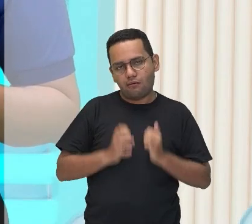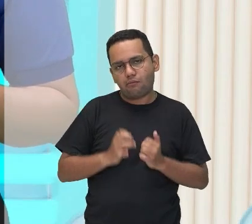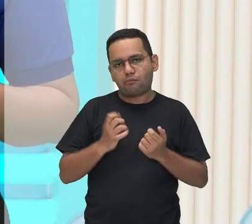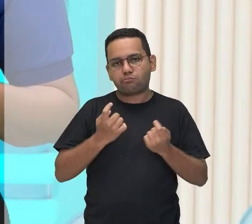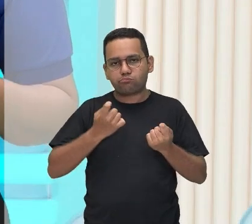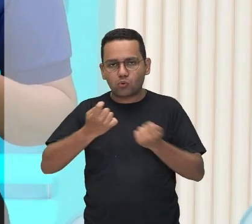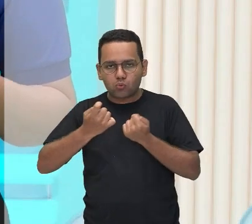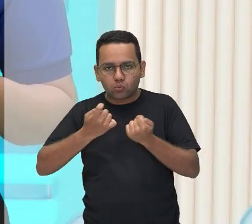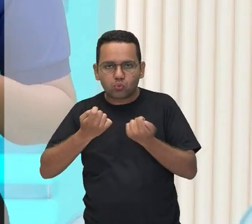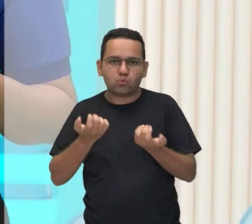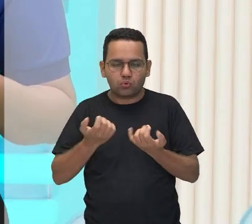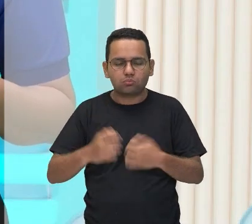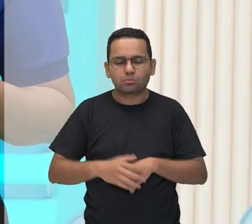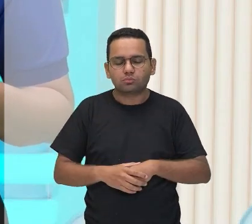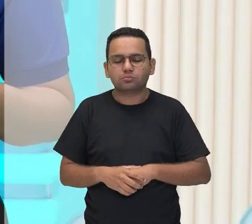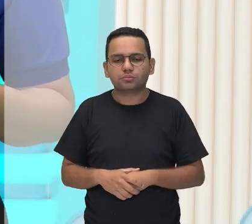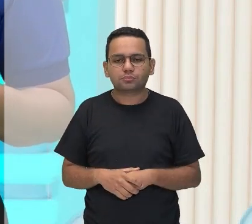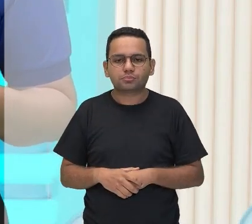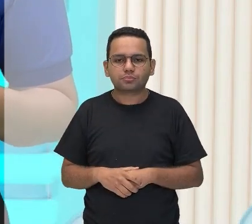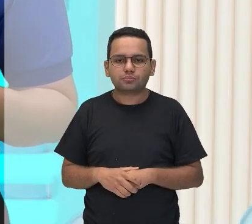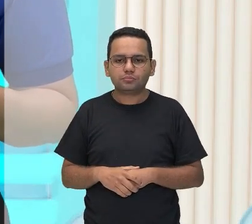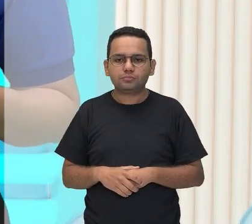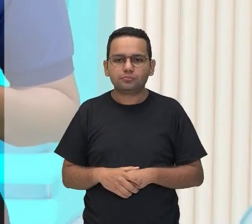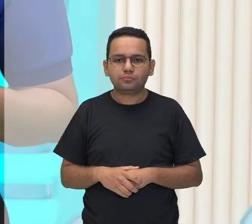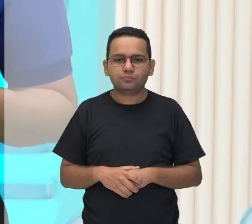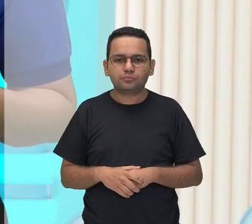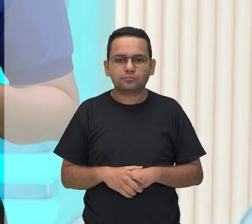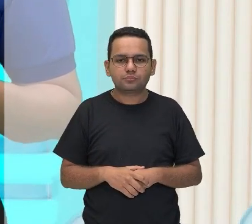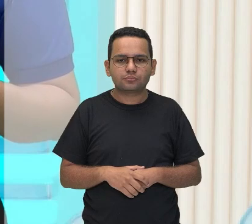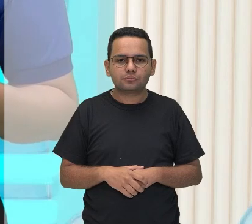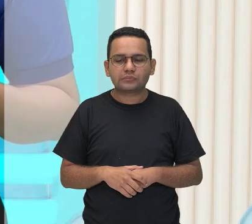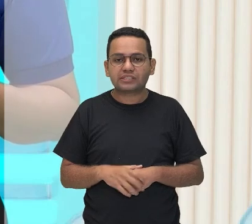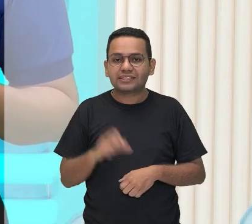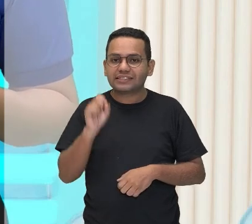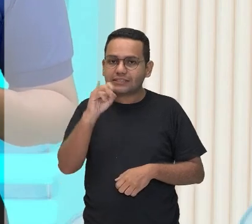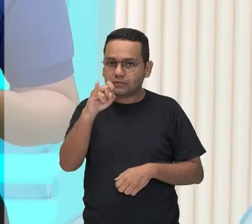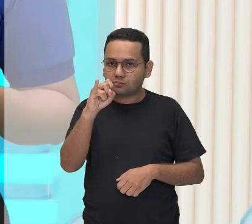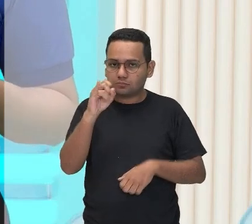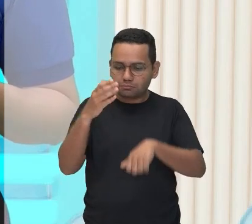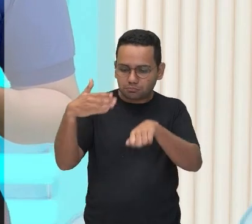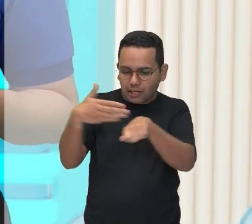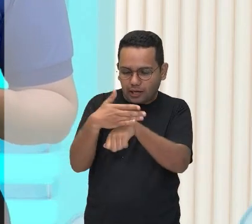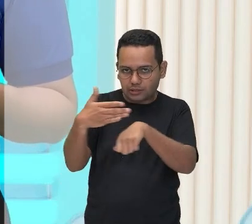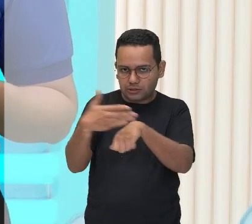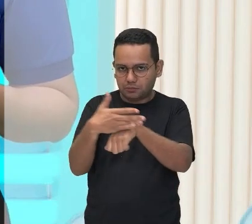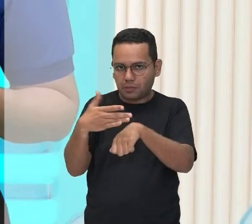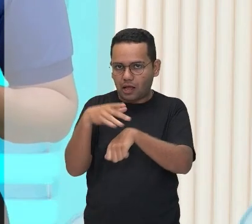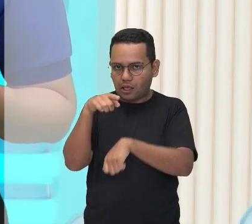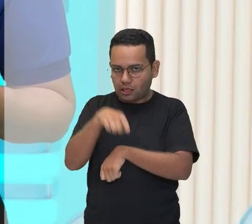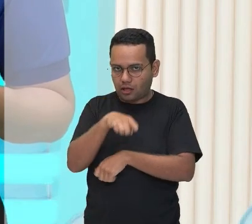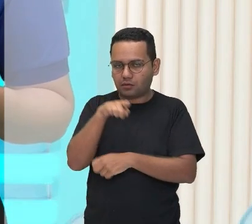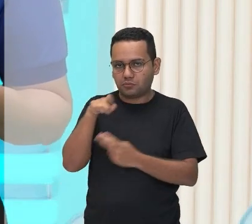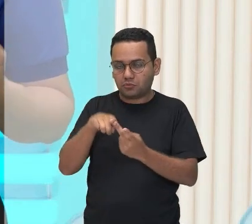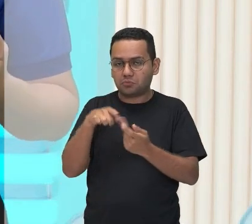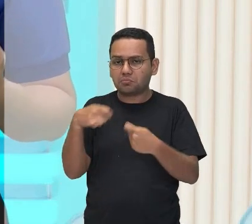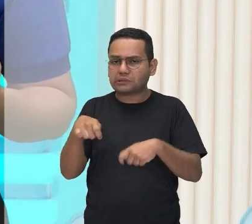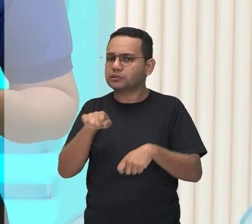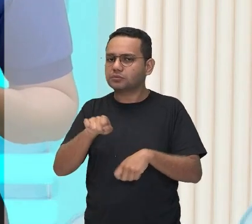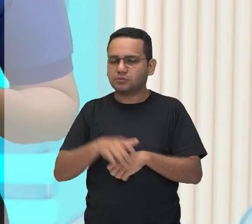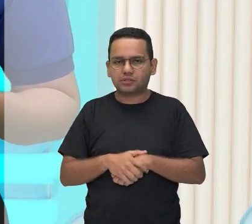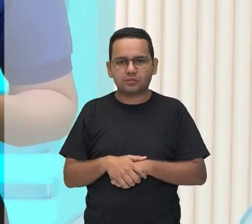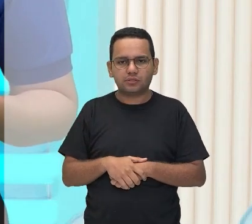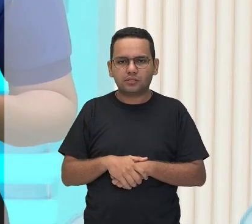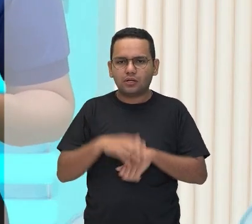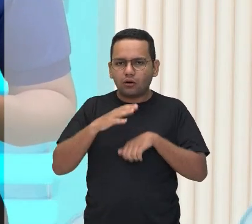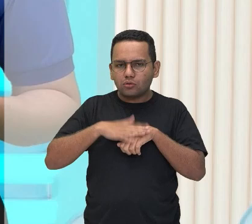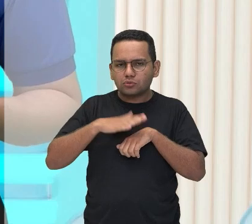autocontrole. Então, para você participar de uma luta, você precisa ter essa autodisciplina de chegar